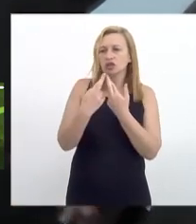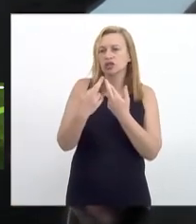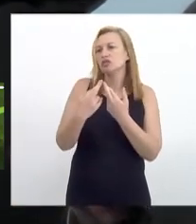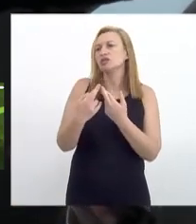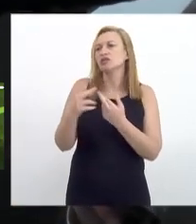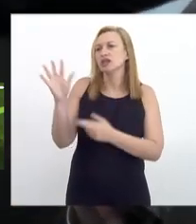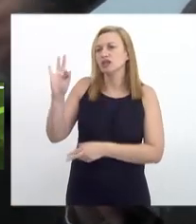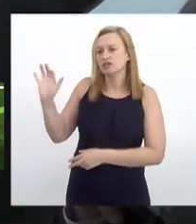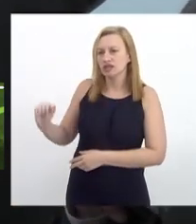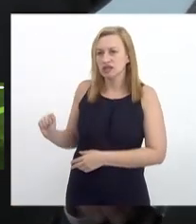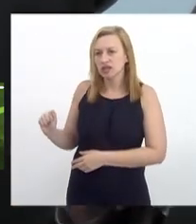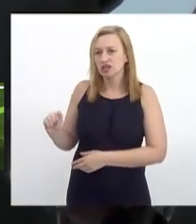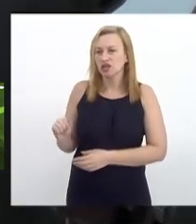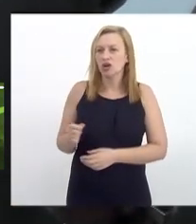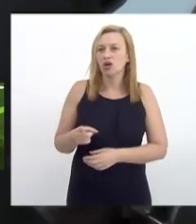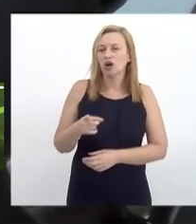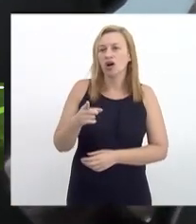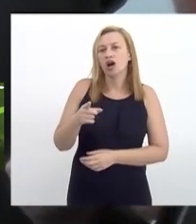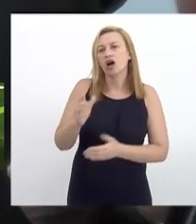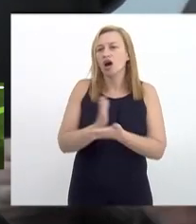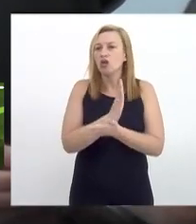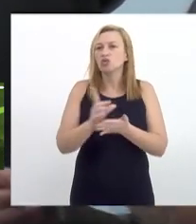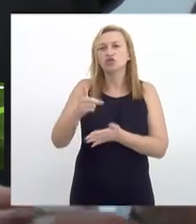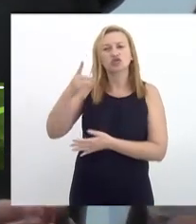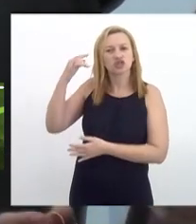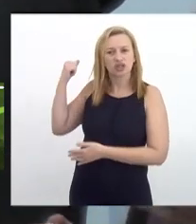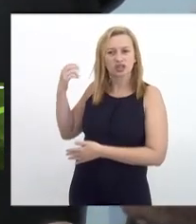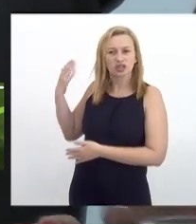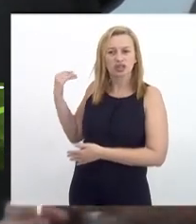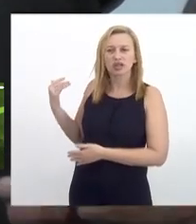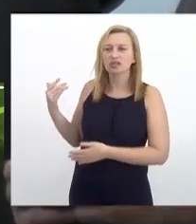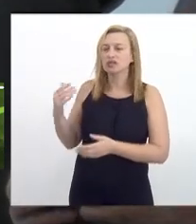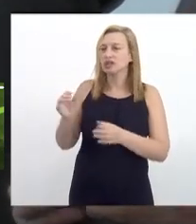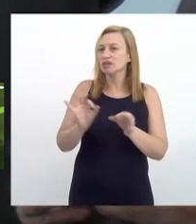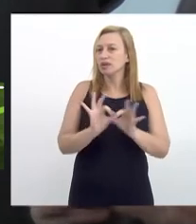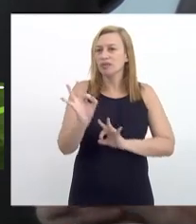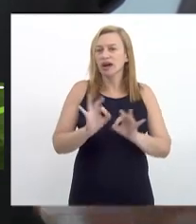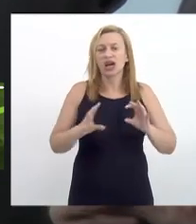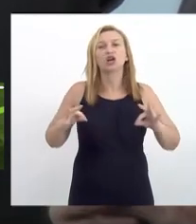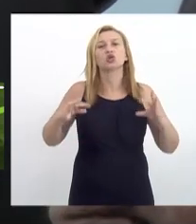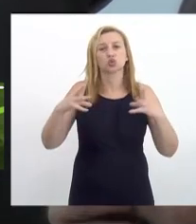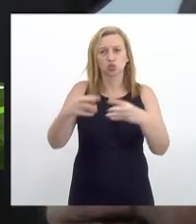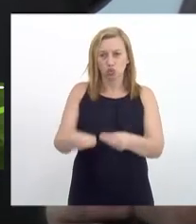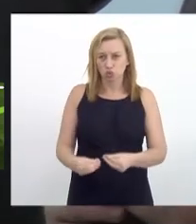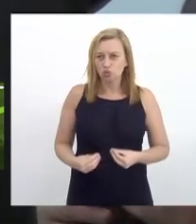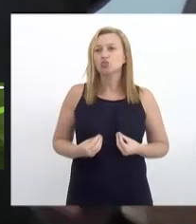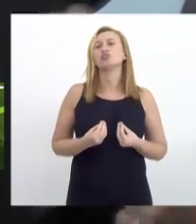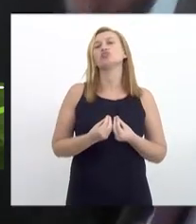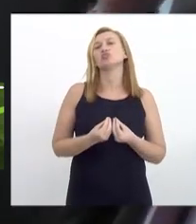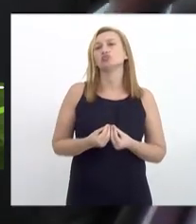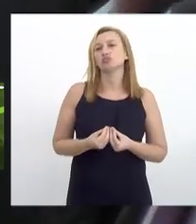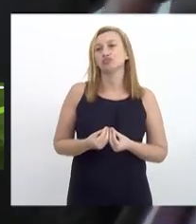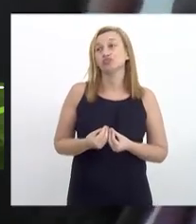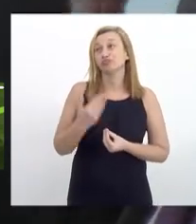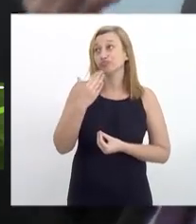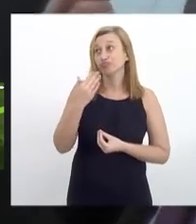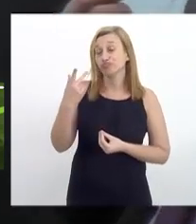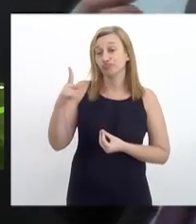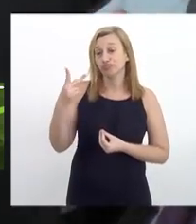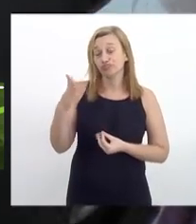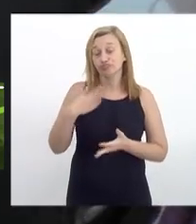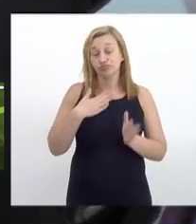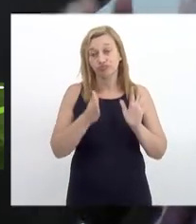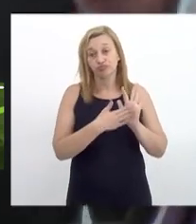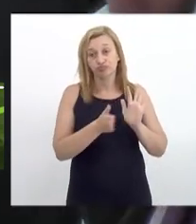há alguns dias atrás o plano vai ter que ser refeito inteiro porque uma determinação deles então a minha